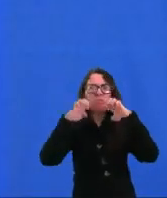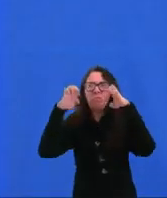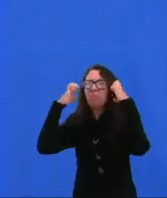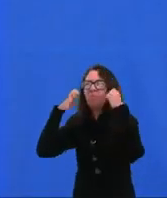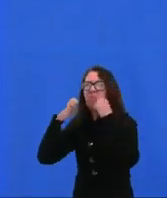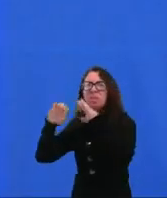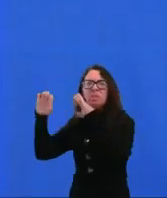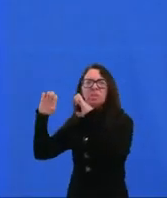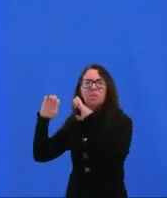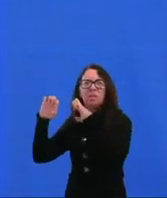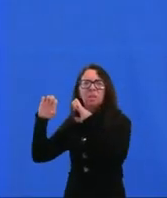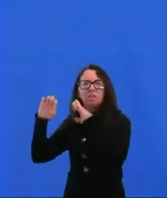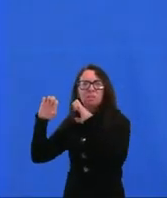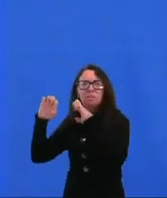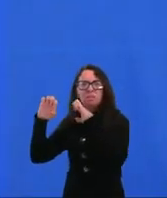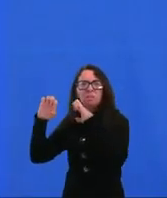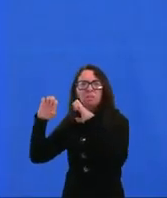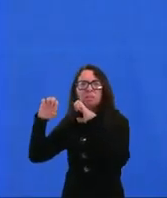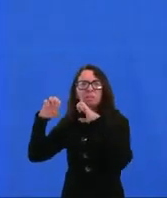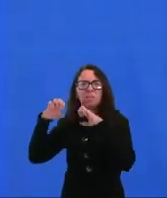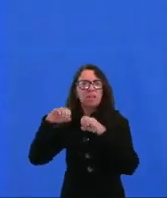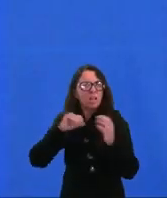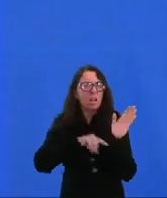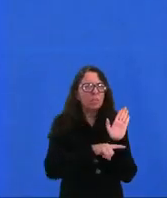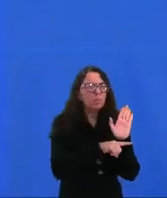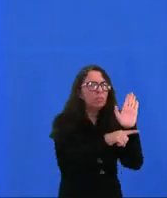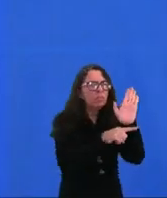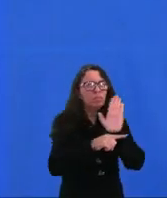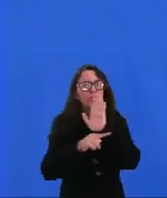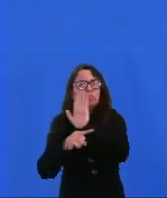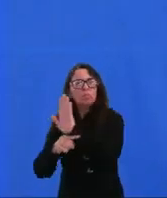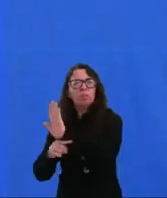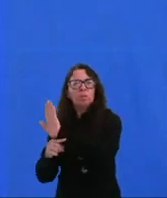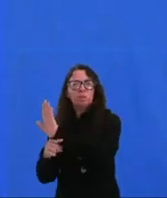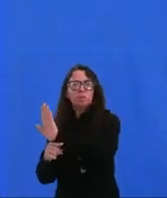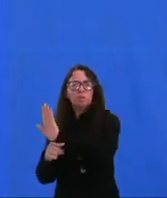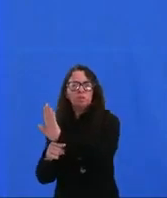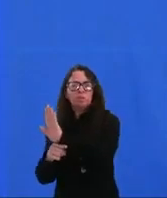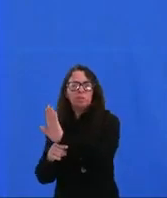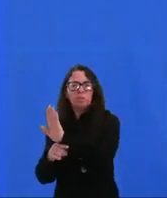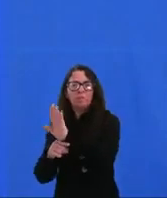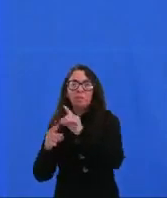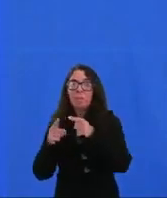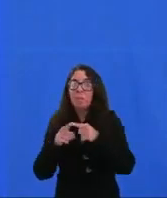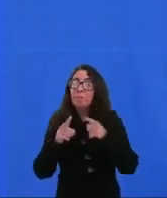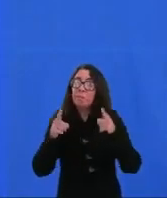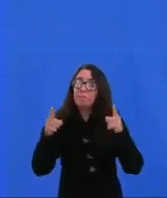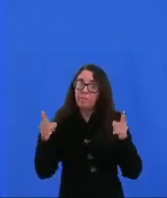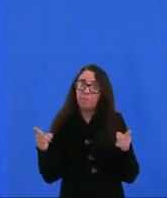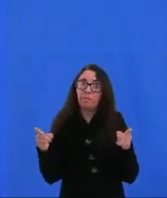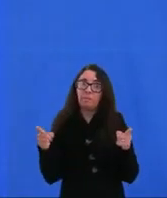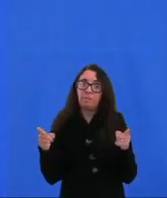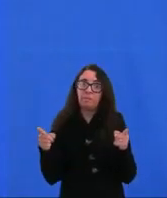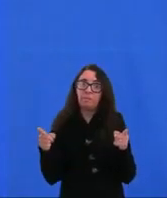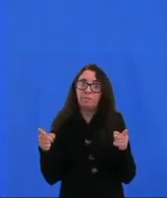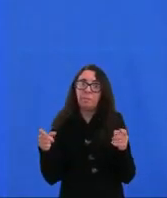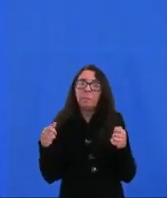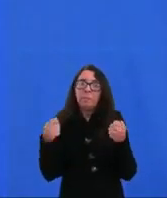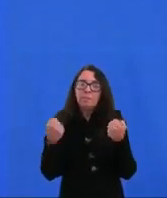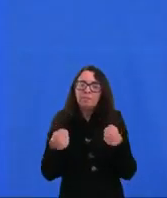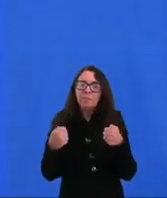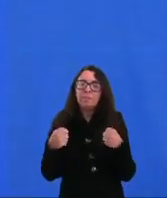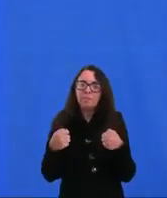perseguição, porque a palavra de Deus, ela traz perseguição daqueles que não